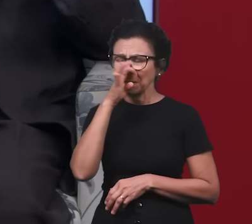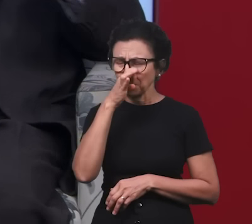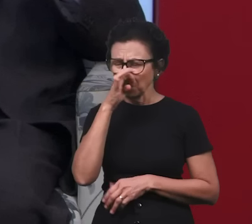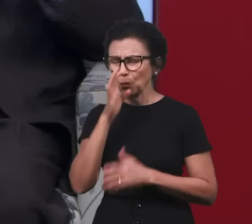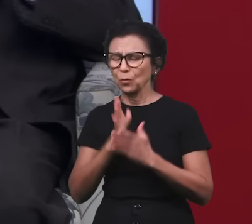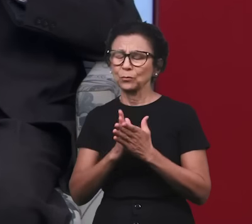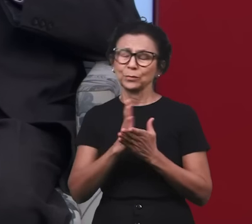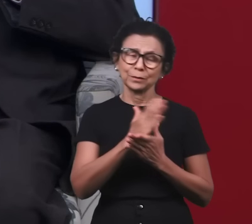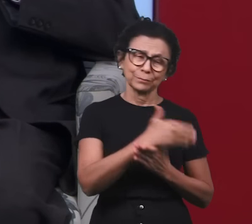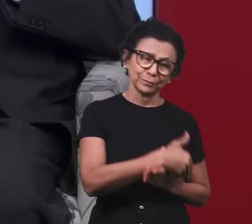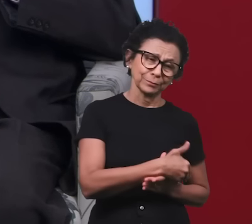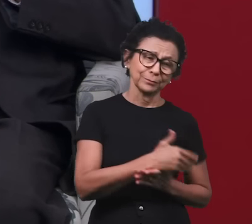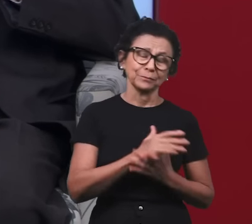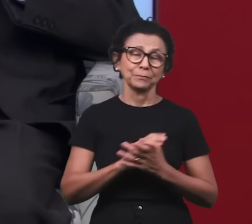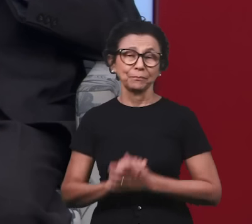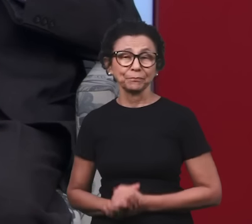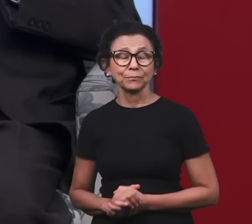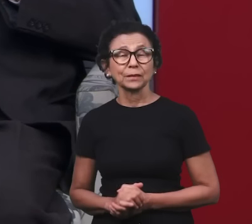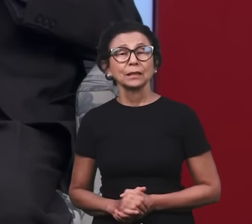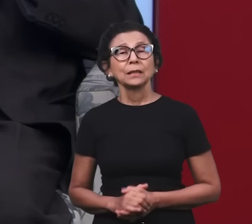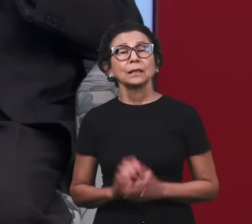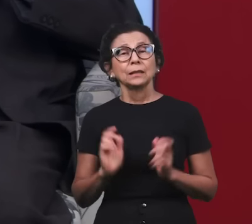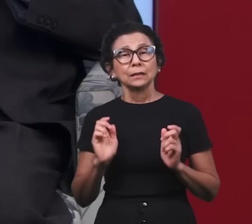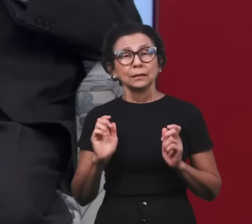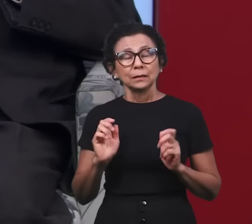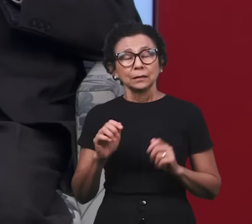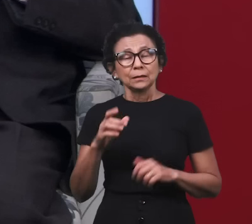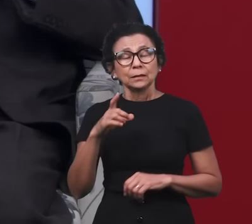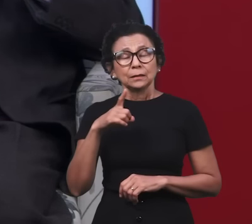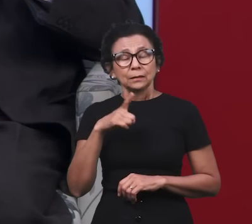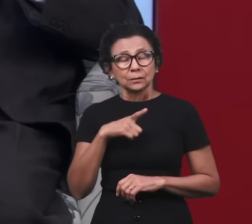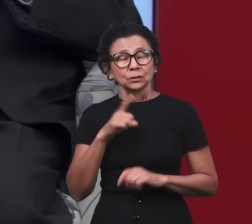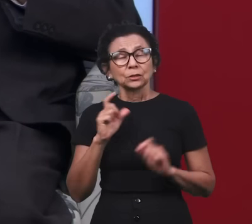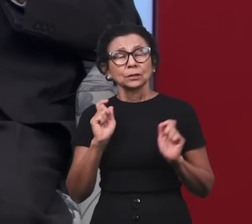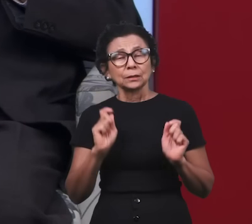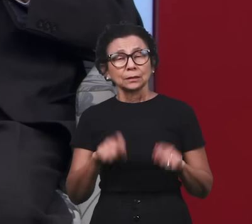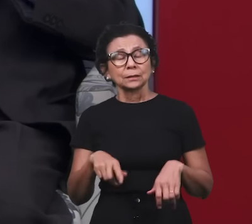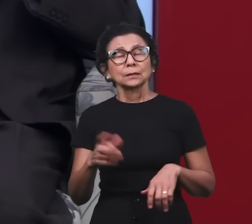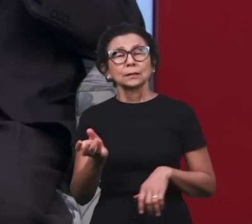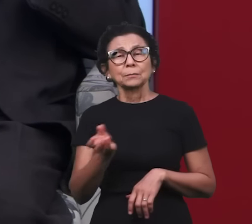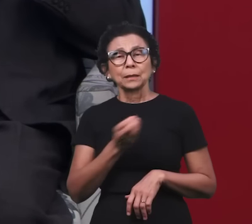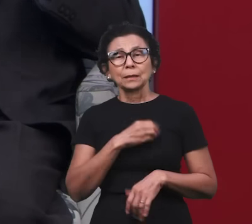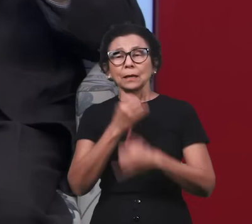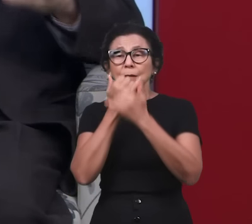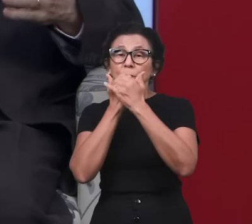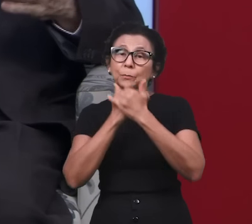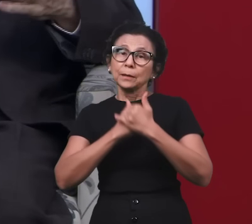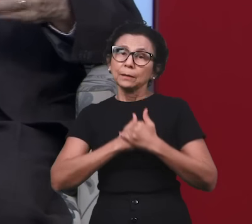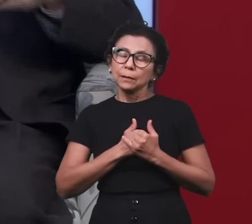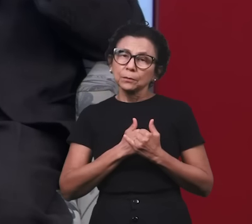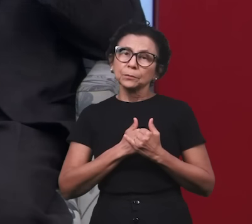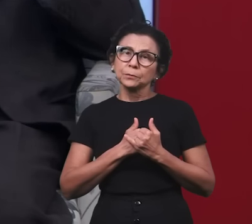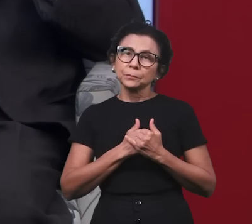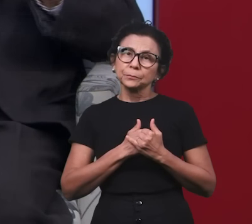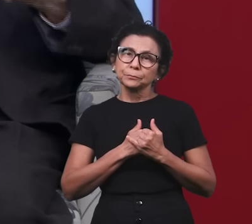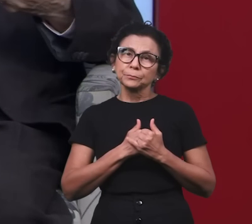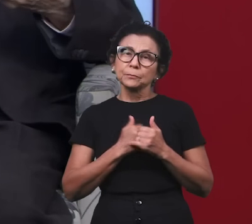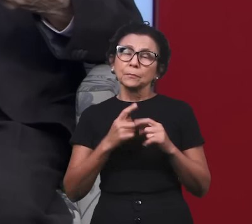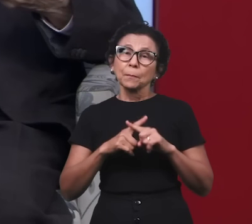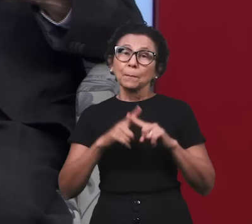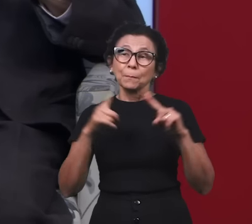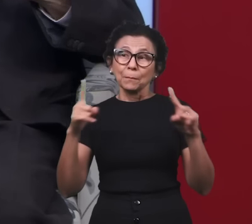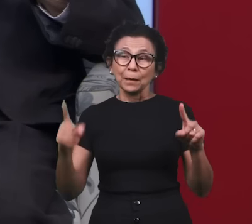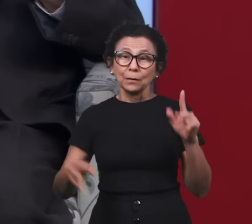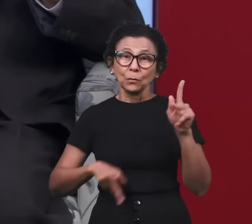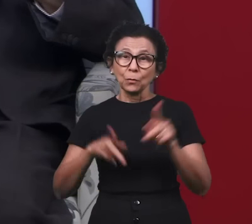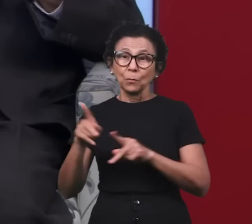o perdão dos pecados, mas Israel, em algumas vezes, várias vezes, se desviou completamente, chegou a